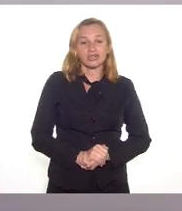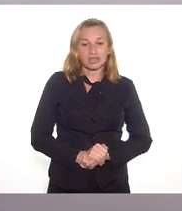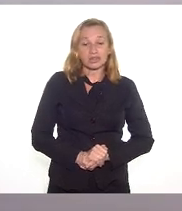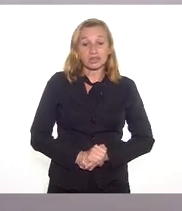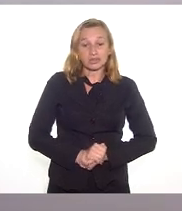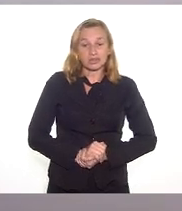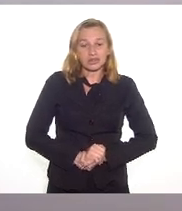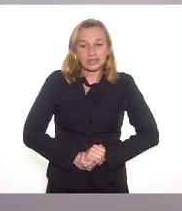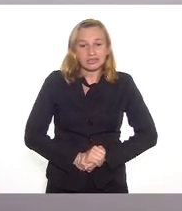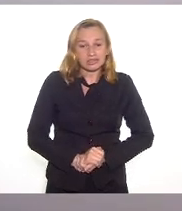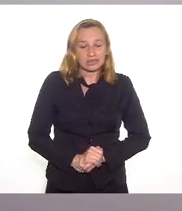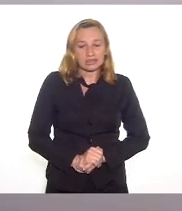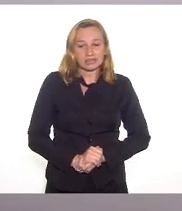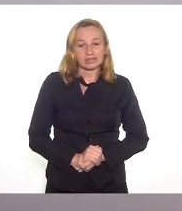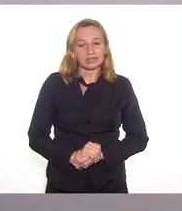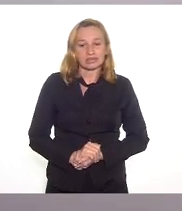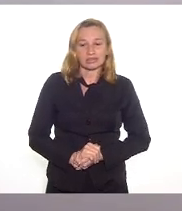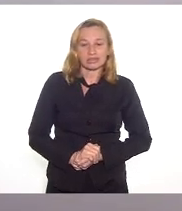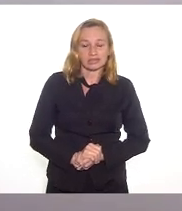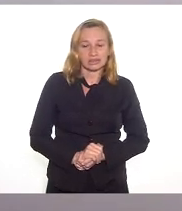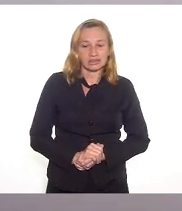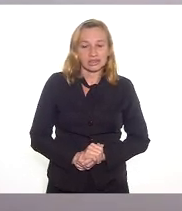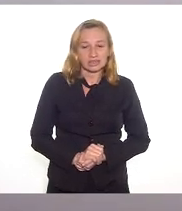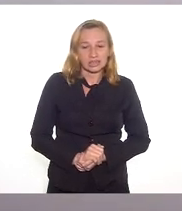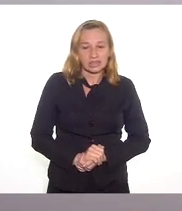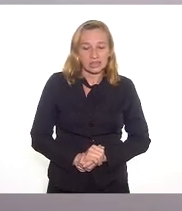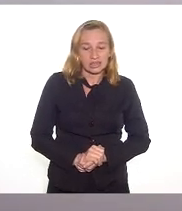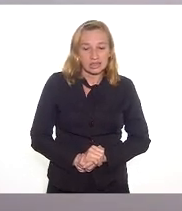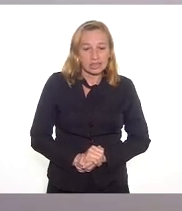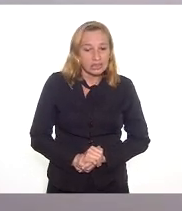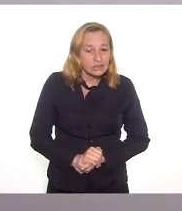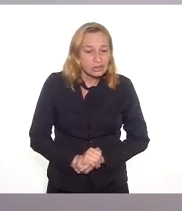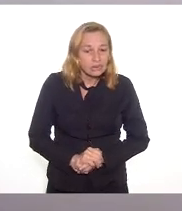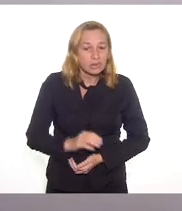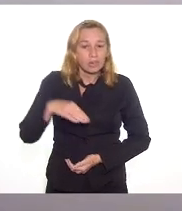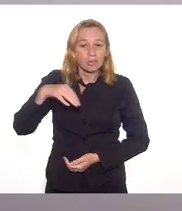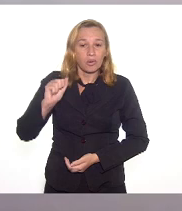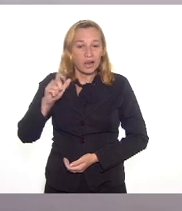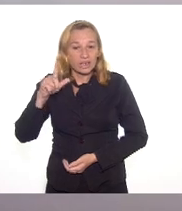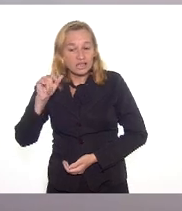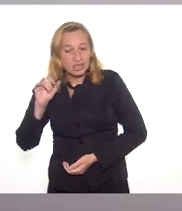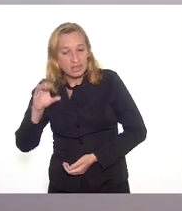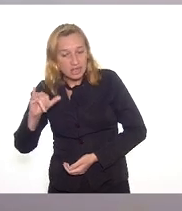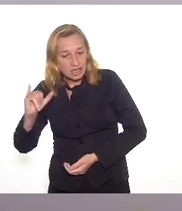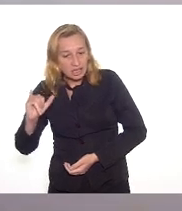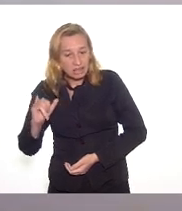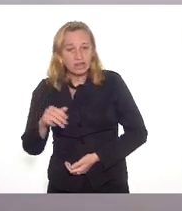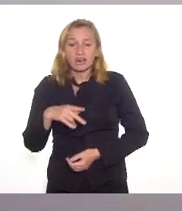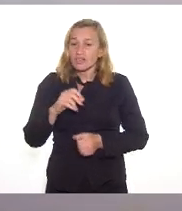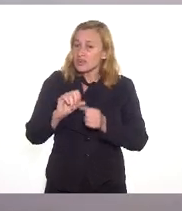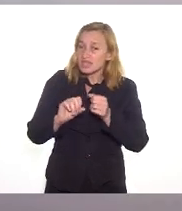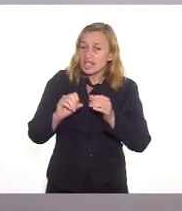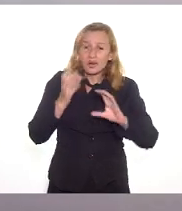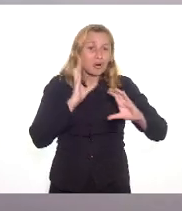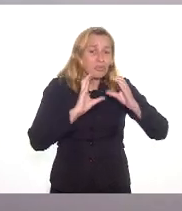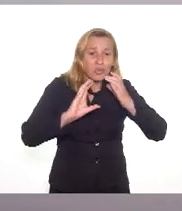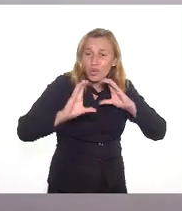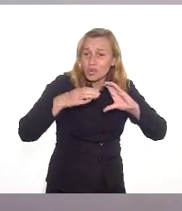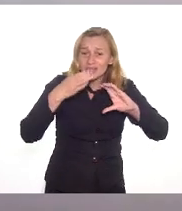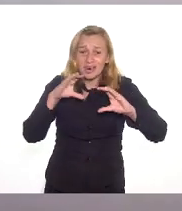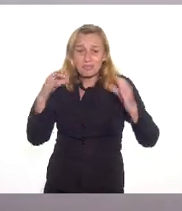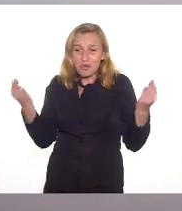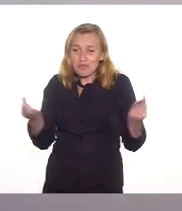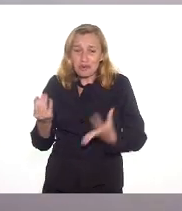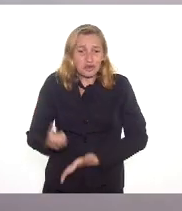e o Moacir Luiz fizeram uma música, né, que é um verdadeiro